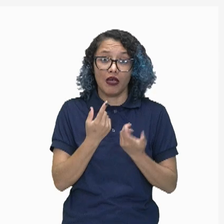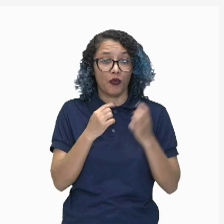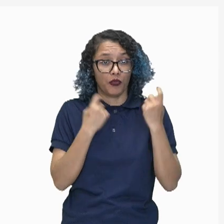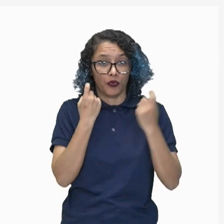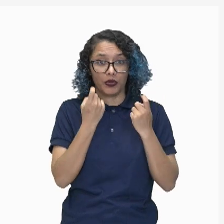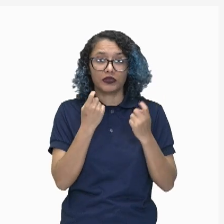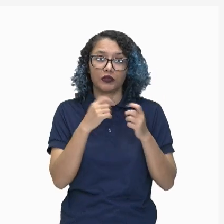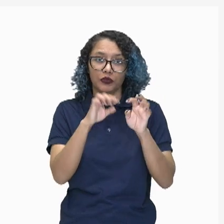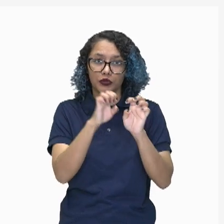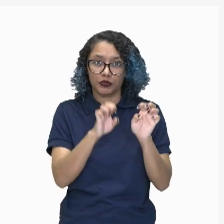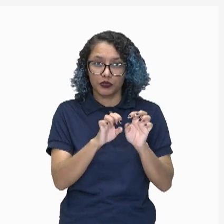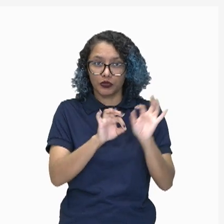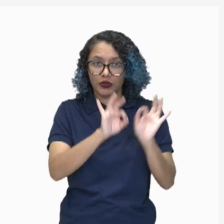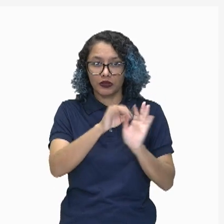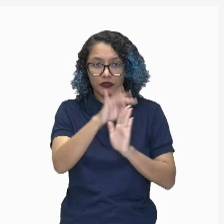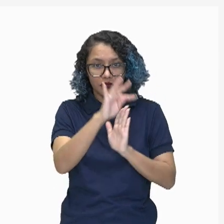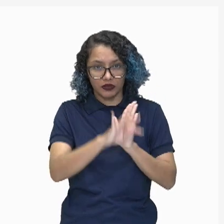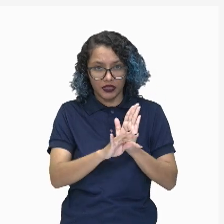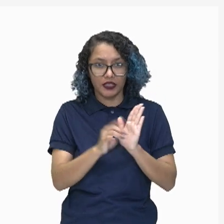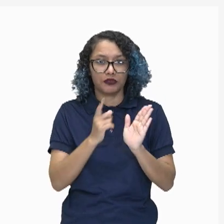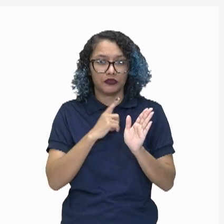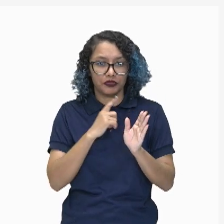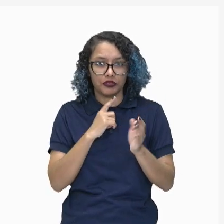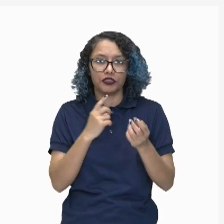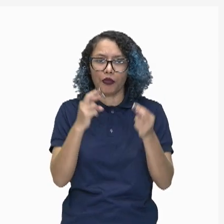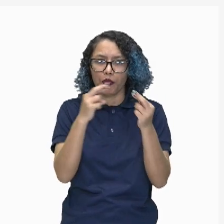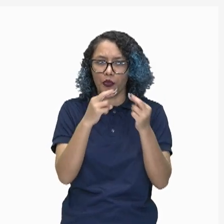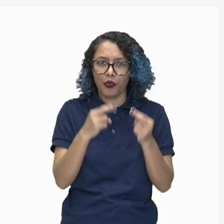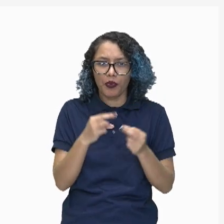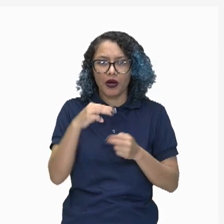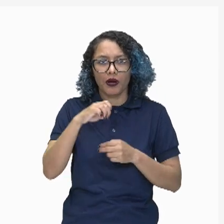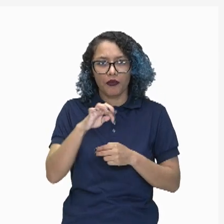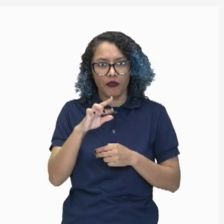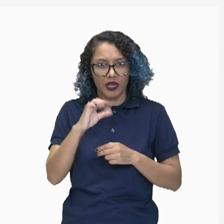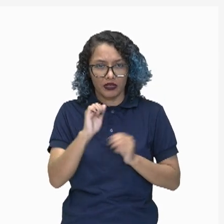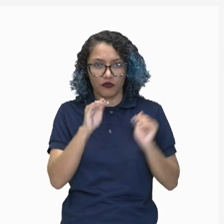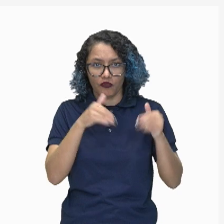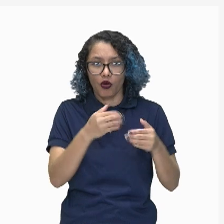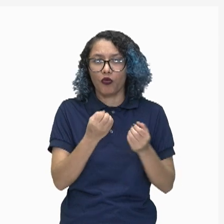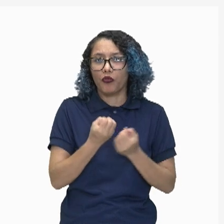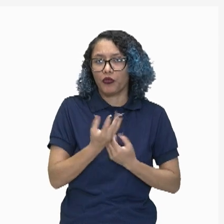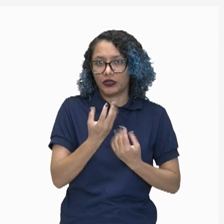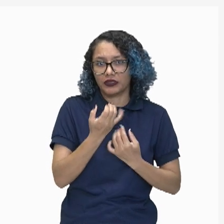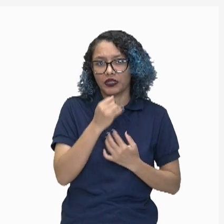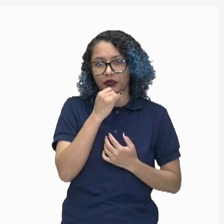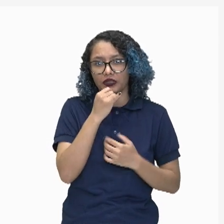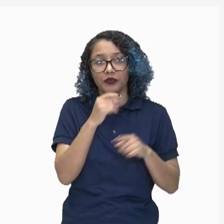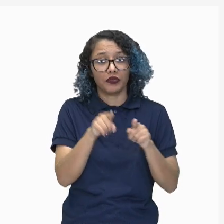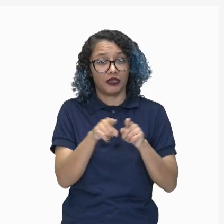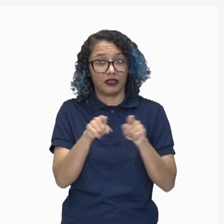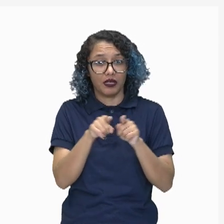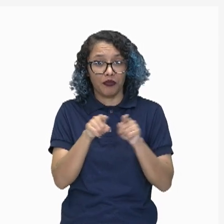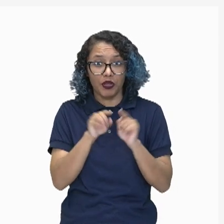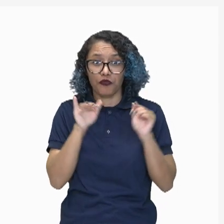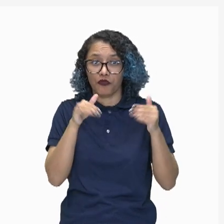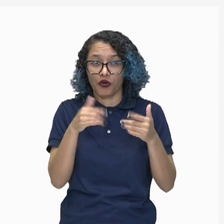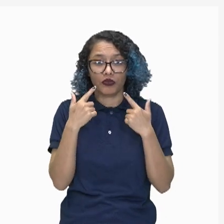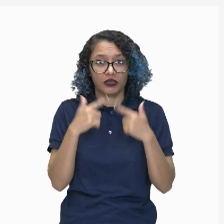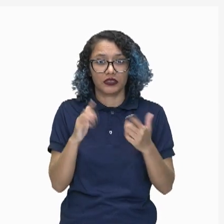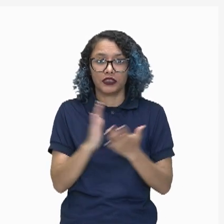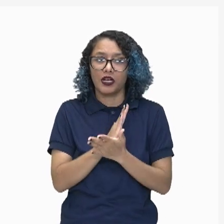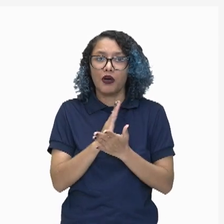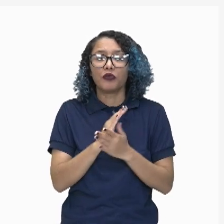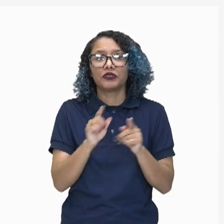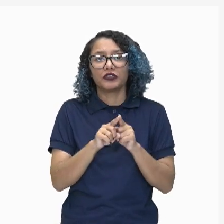dos textos, o ritmo, a métrica, no caso da poesia, e a precisão da linguagem. Alguns, obviamente, vão levar isso a um